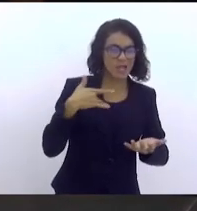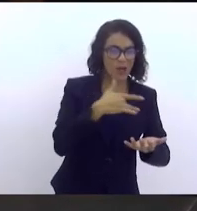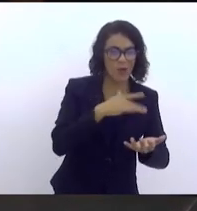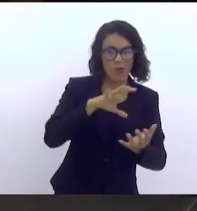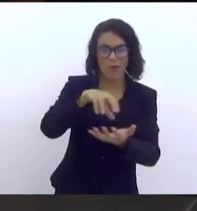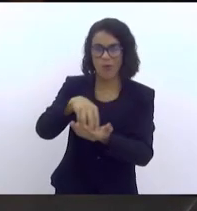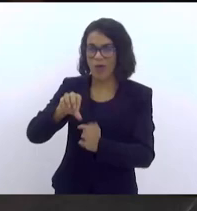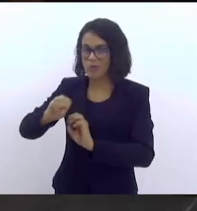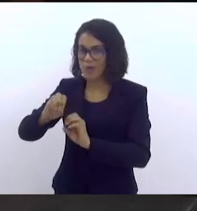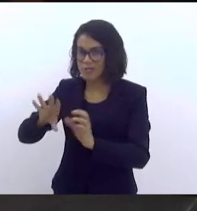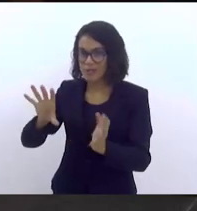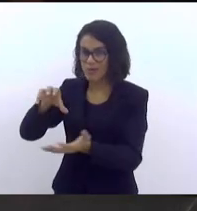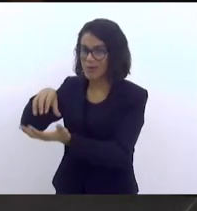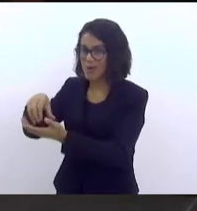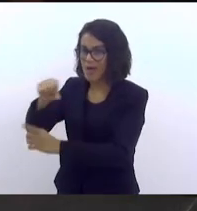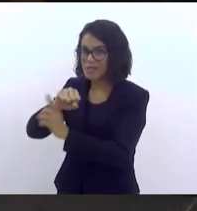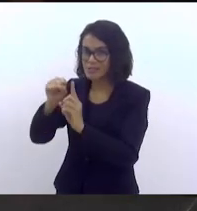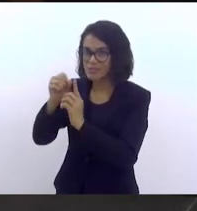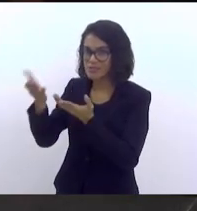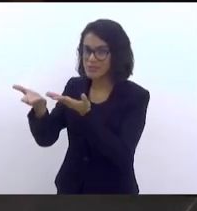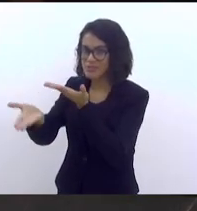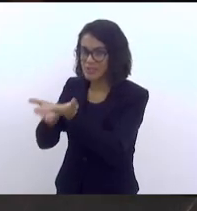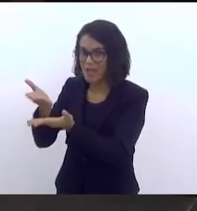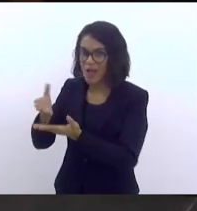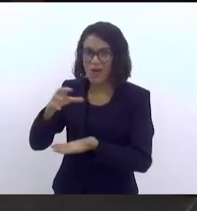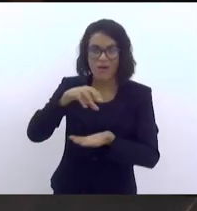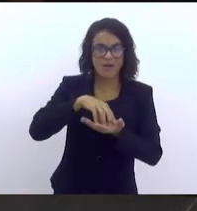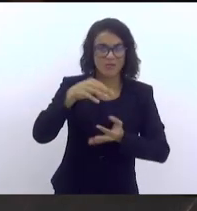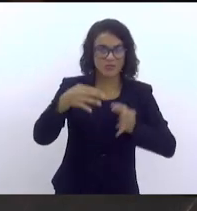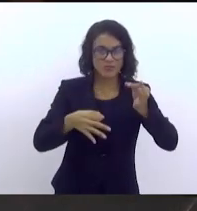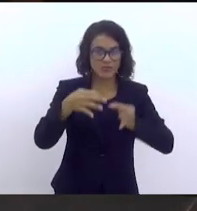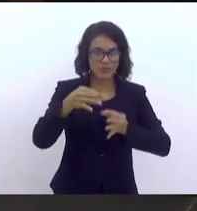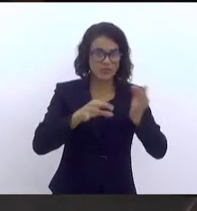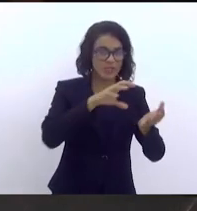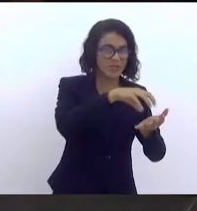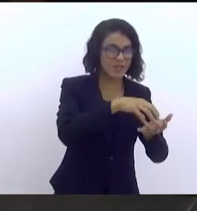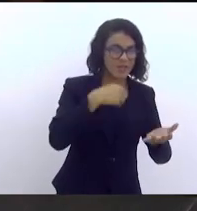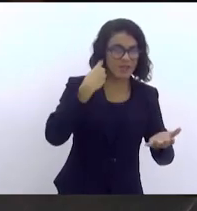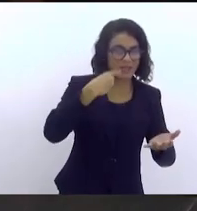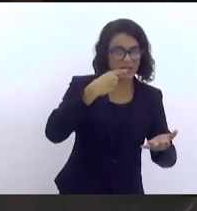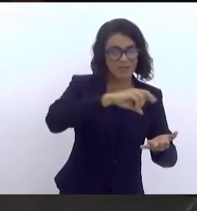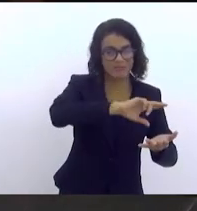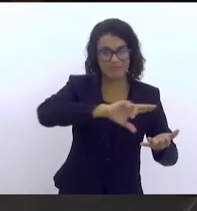educação Assistência Social Justiça direitos